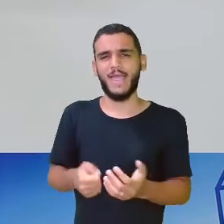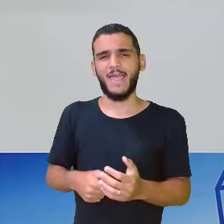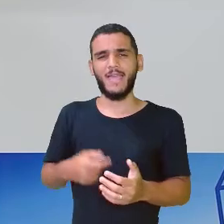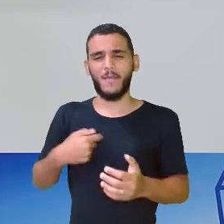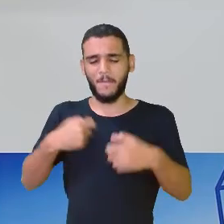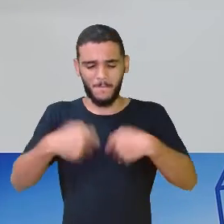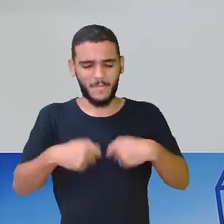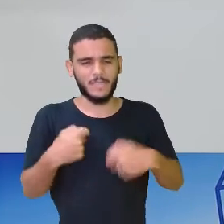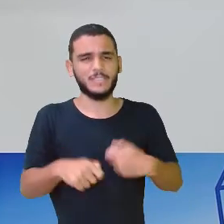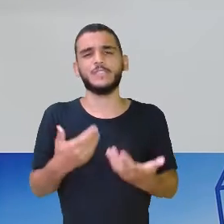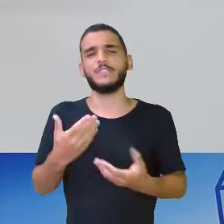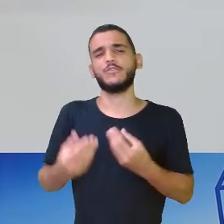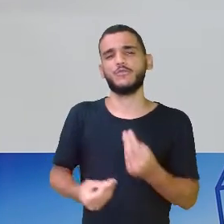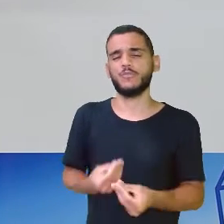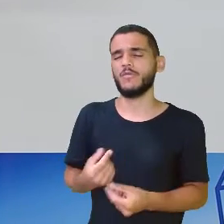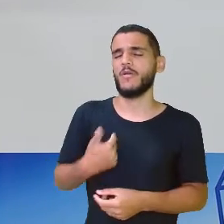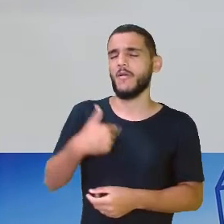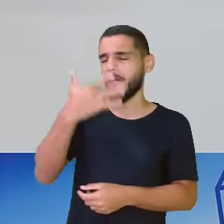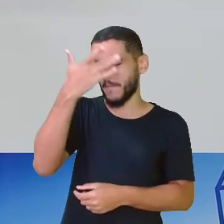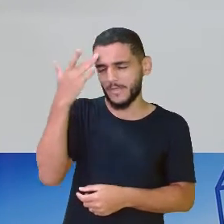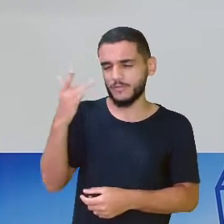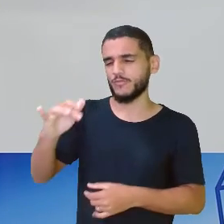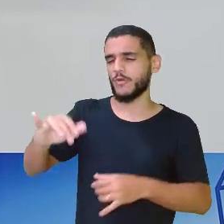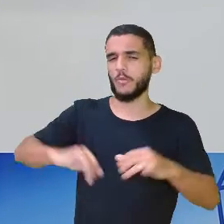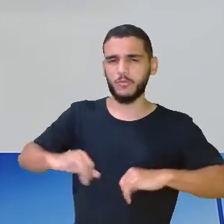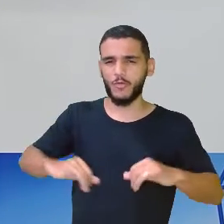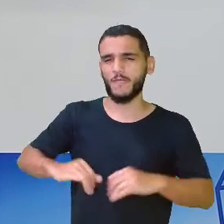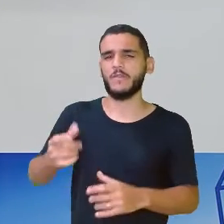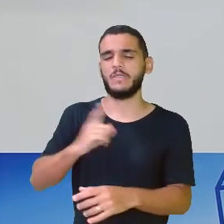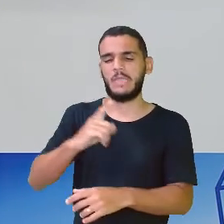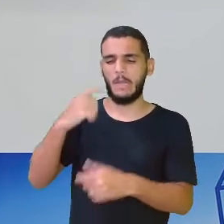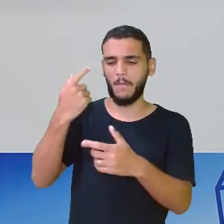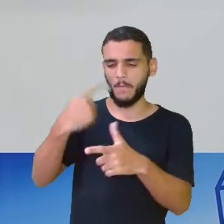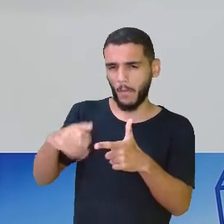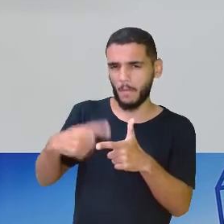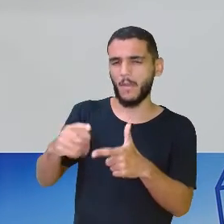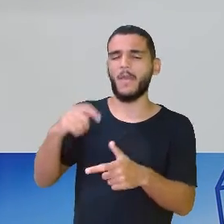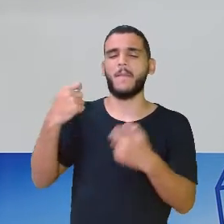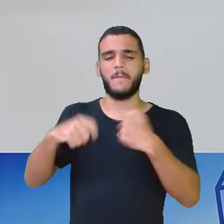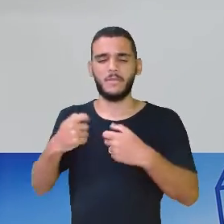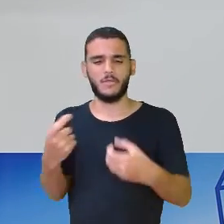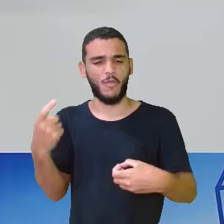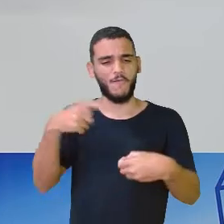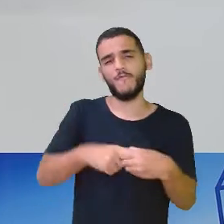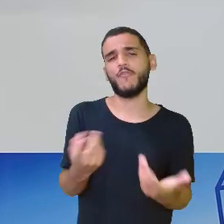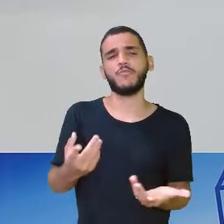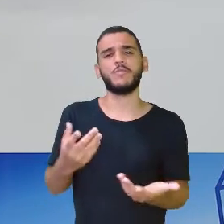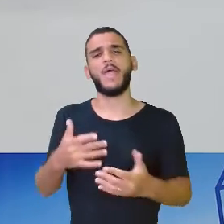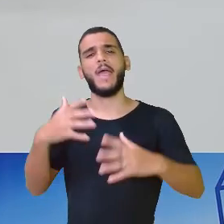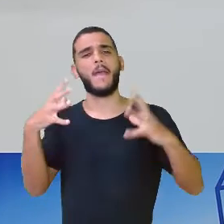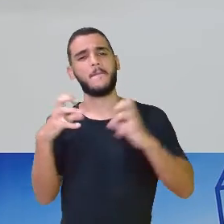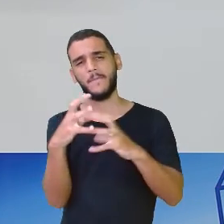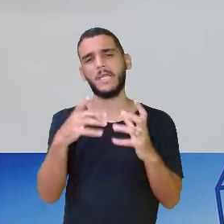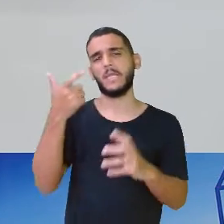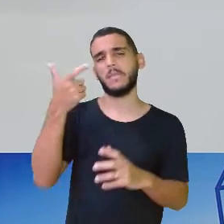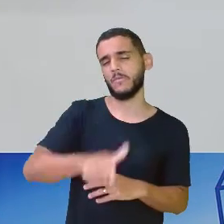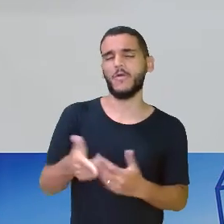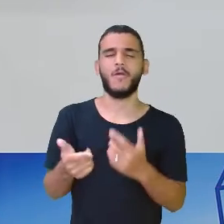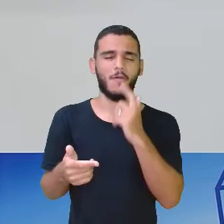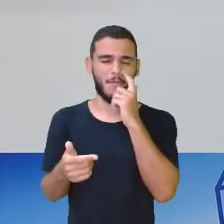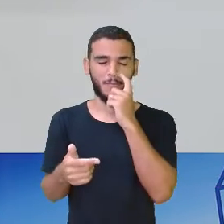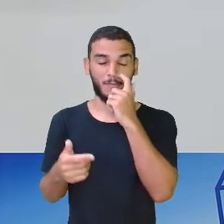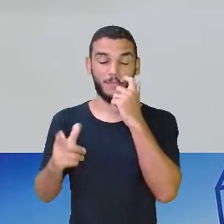está levando a gente a essa situação de crise. Então, isso favoreceu o desenvolvimento ou o